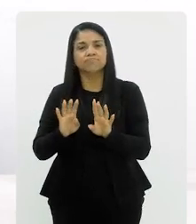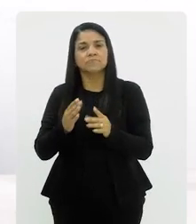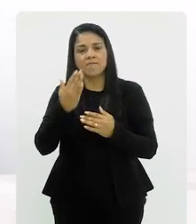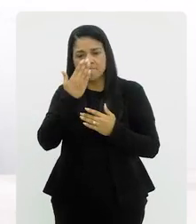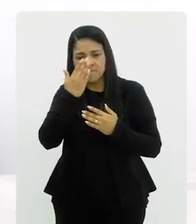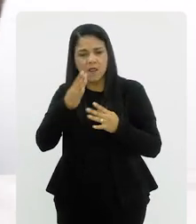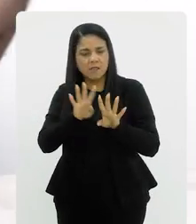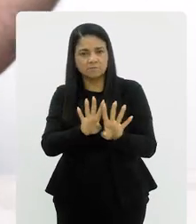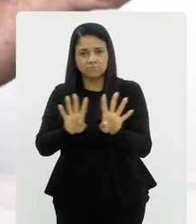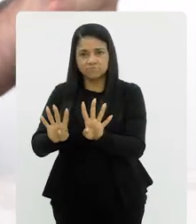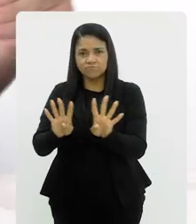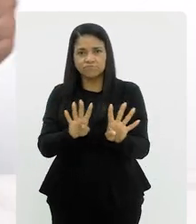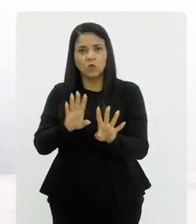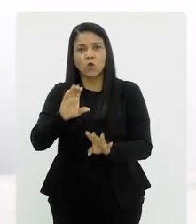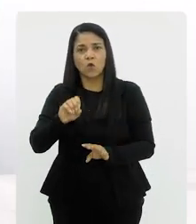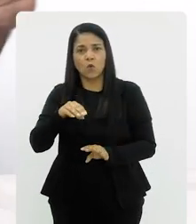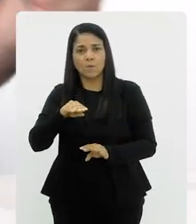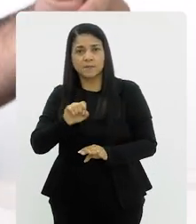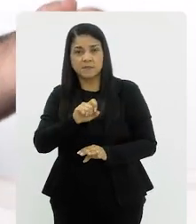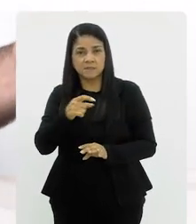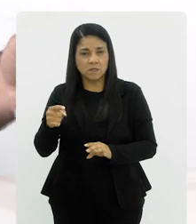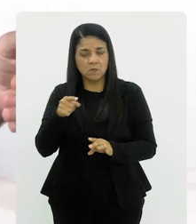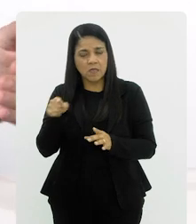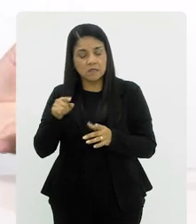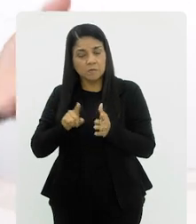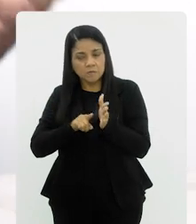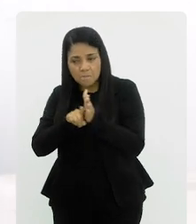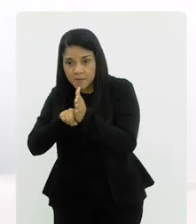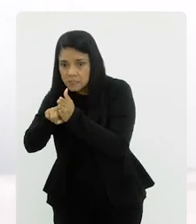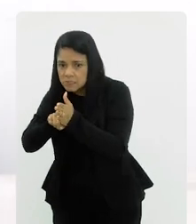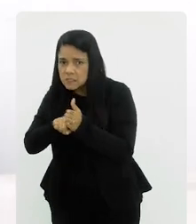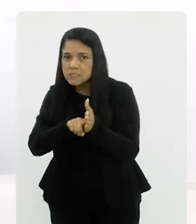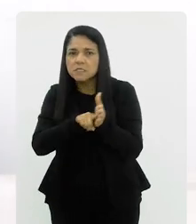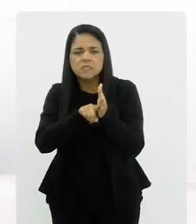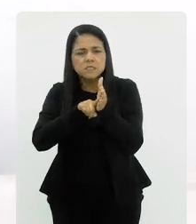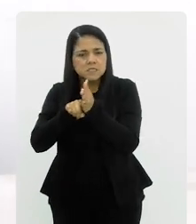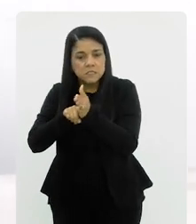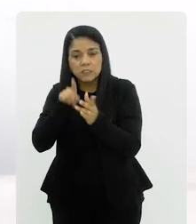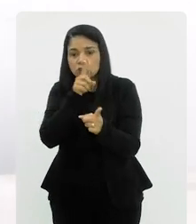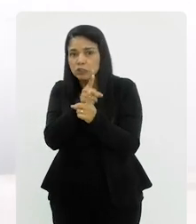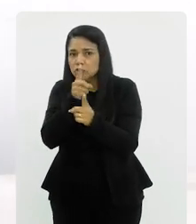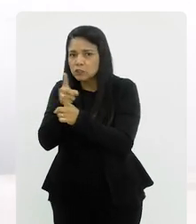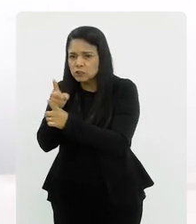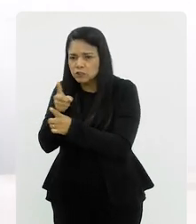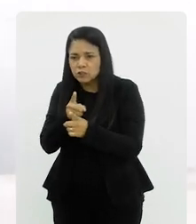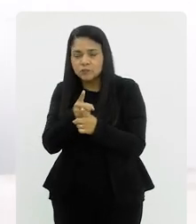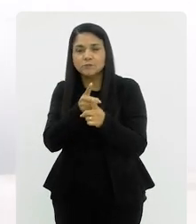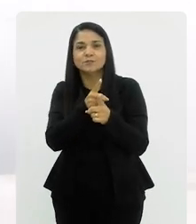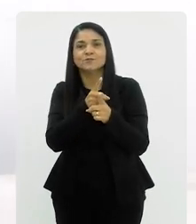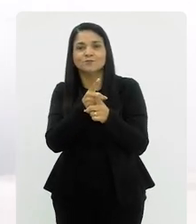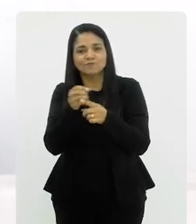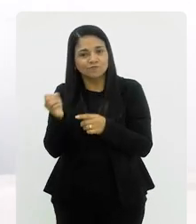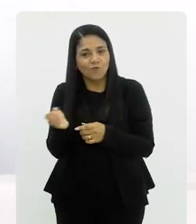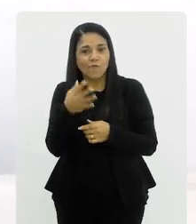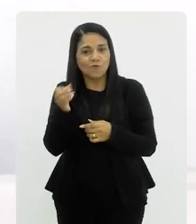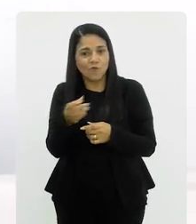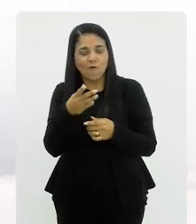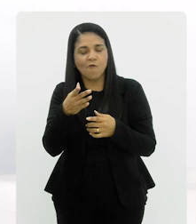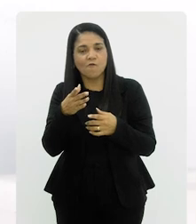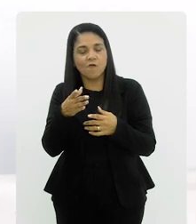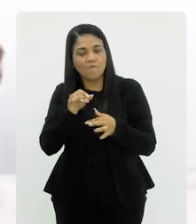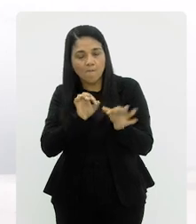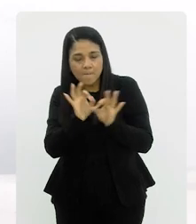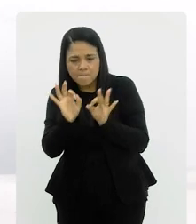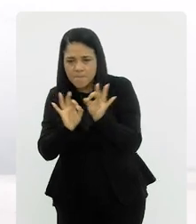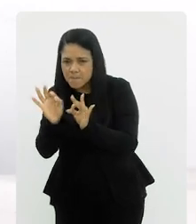Aí depois eu venho destrinchando nas pesquisas. E é conforme a gente vai pesquisando, vai descobrindo novos causos, a gente vai mexendo